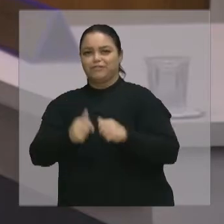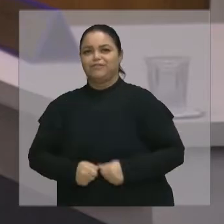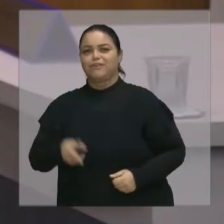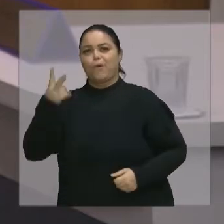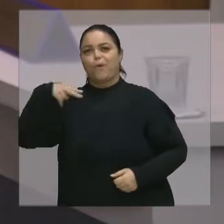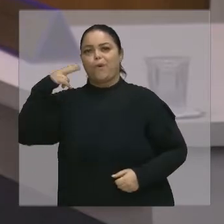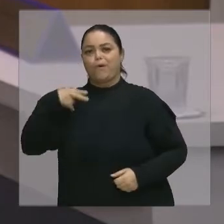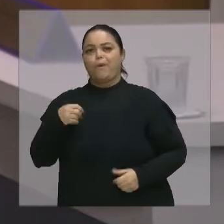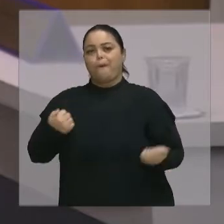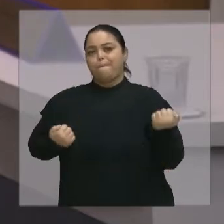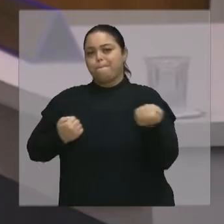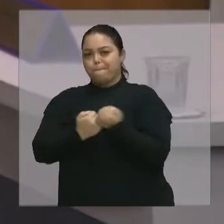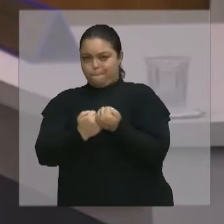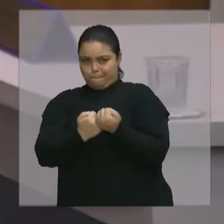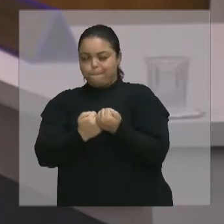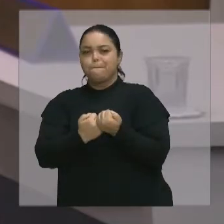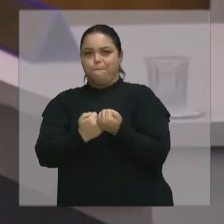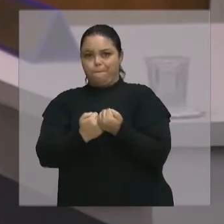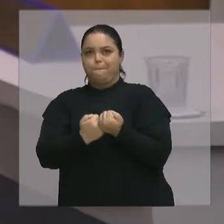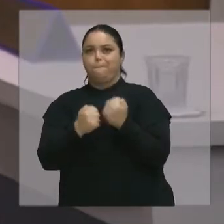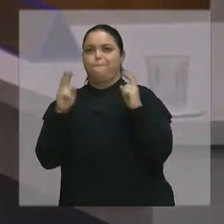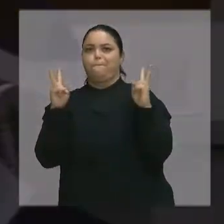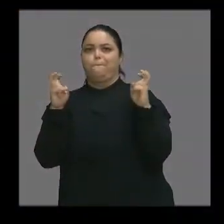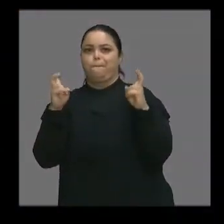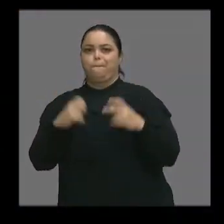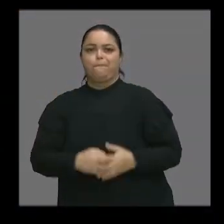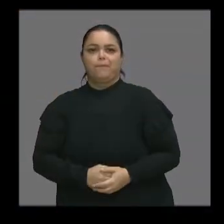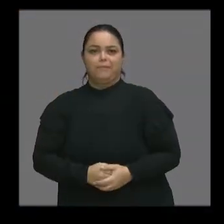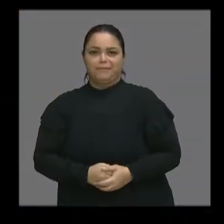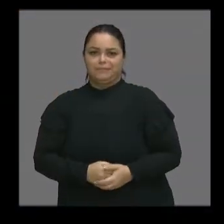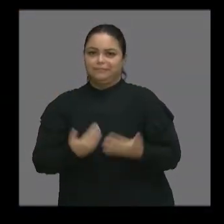vereadores pelo apoio nesse título.